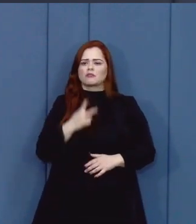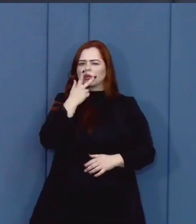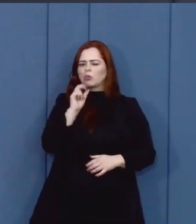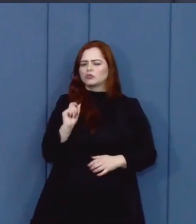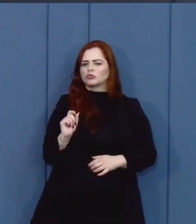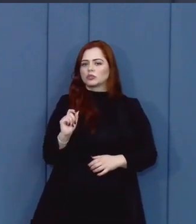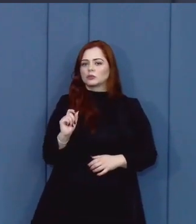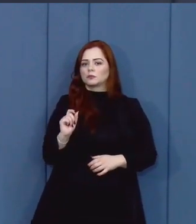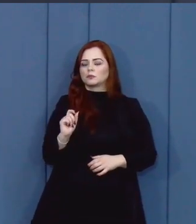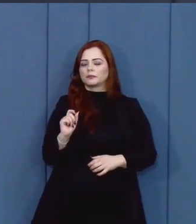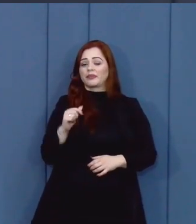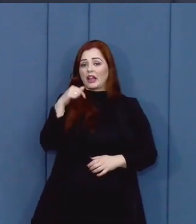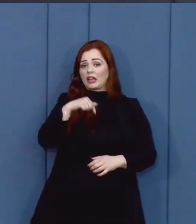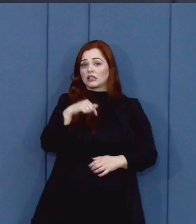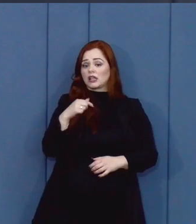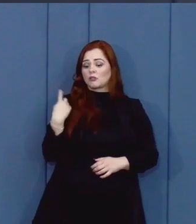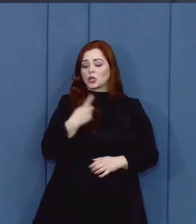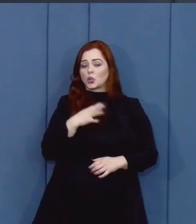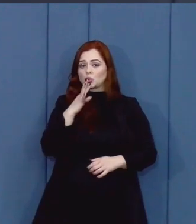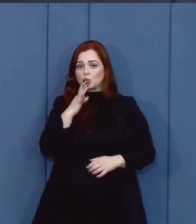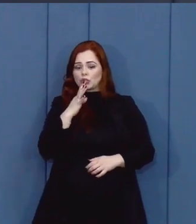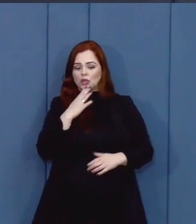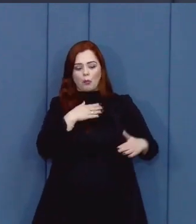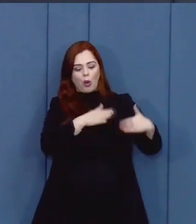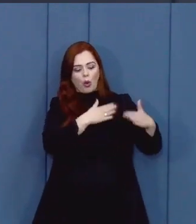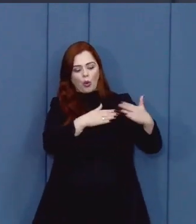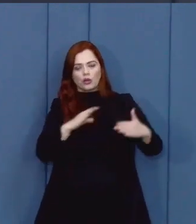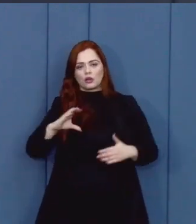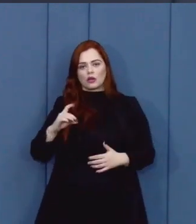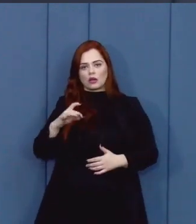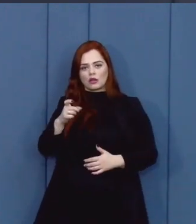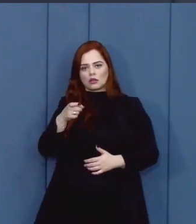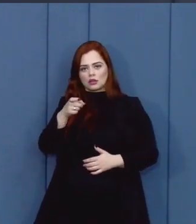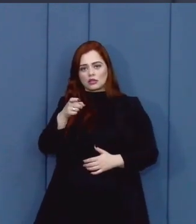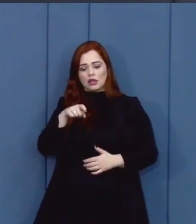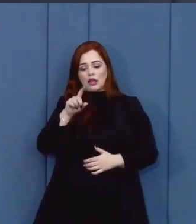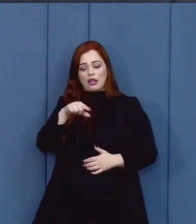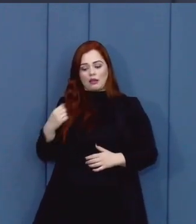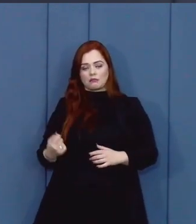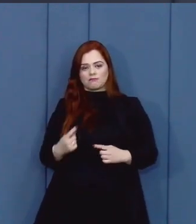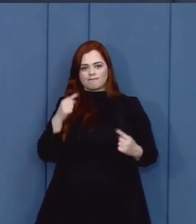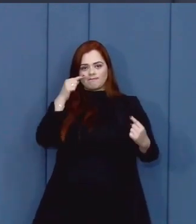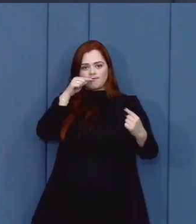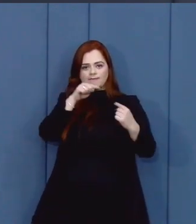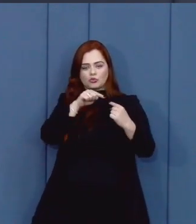1985. E eu acho que aqui, para a gente reconhecer os avanços do Códex, ele é fundamental.